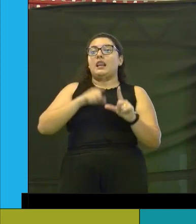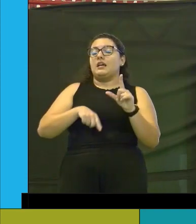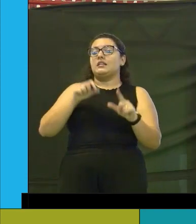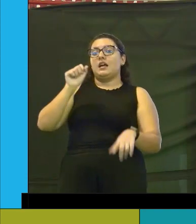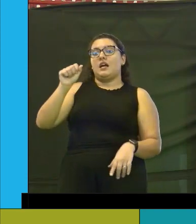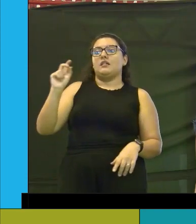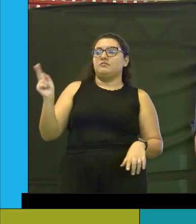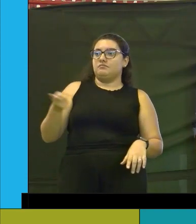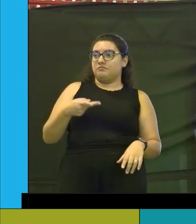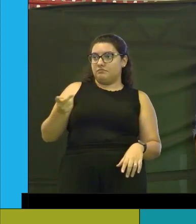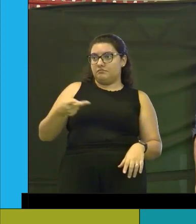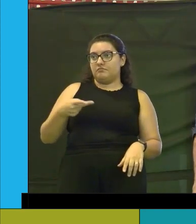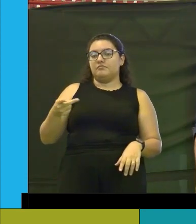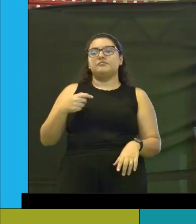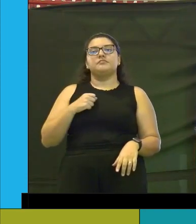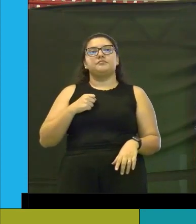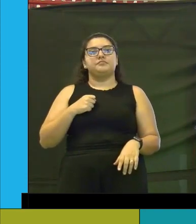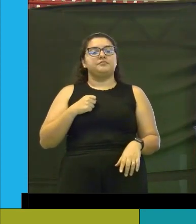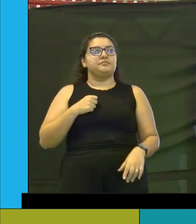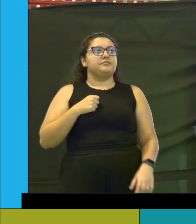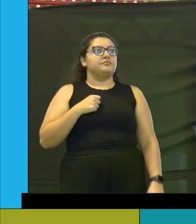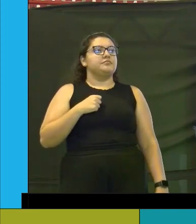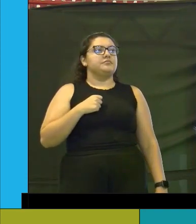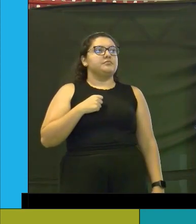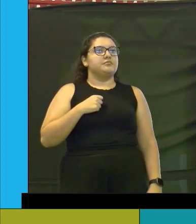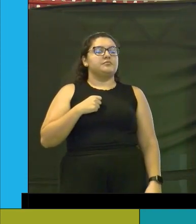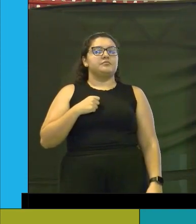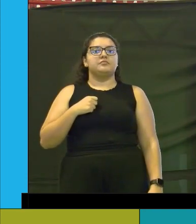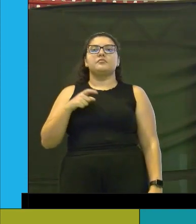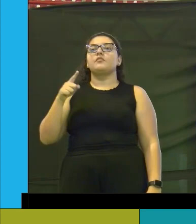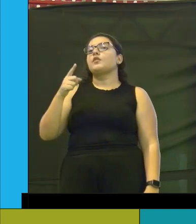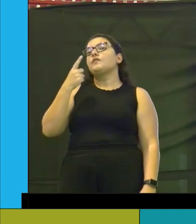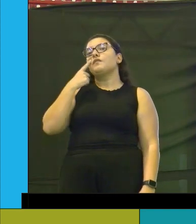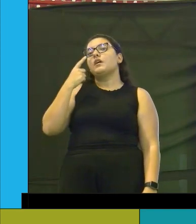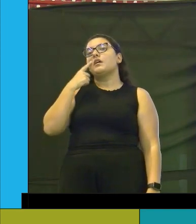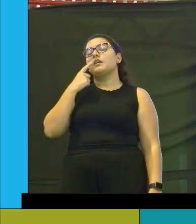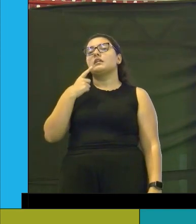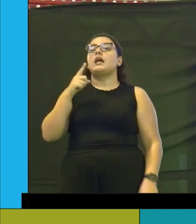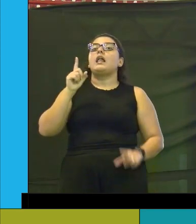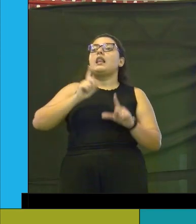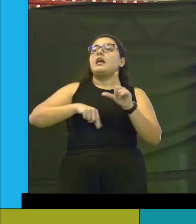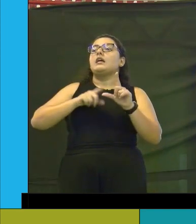eu já não marcaria. Beleza. Você marcaria a